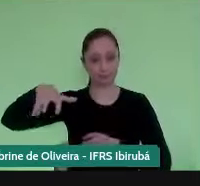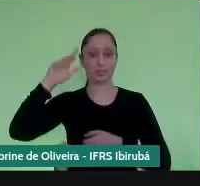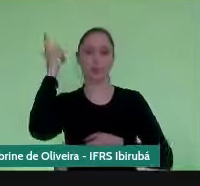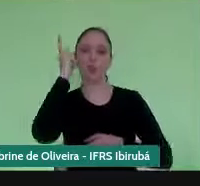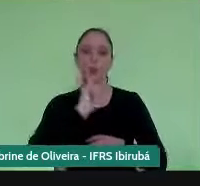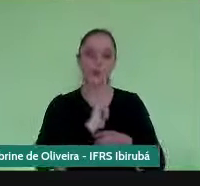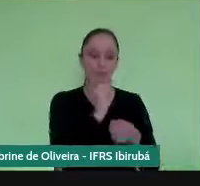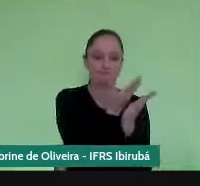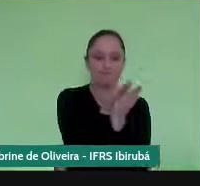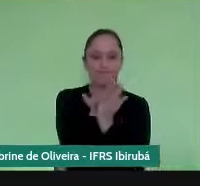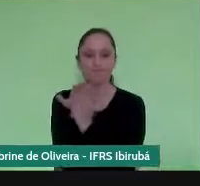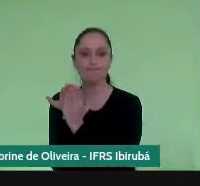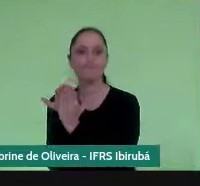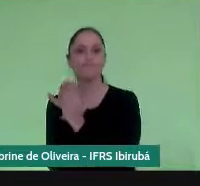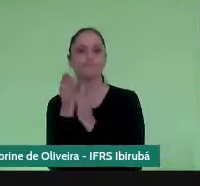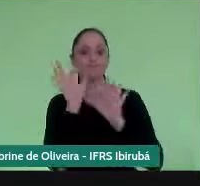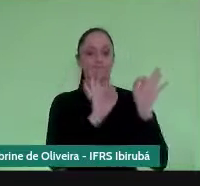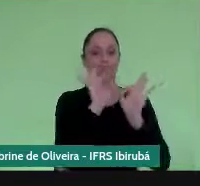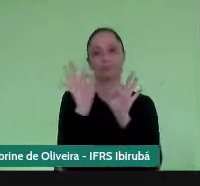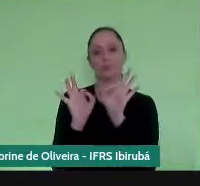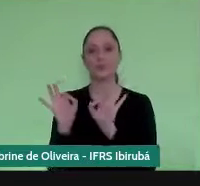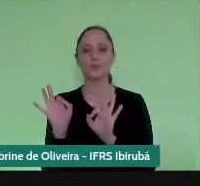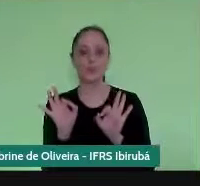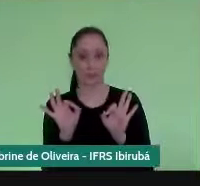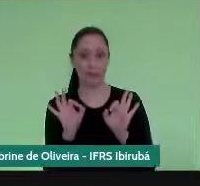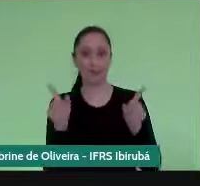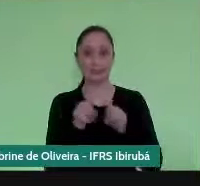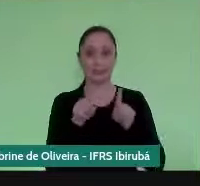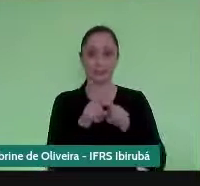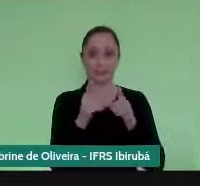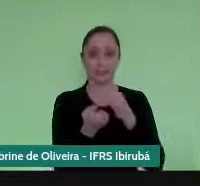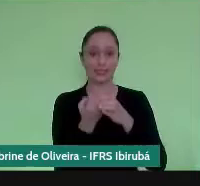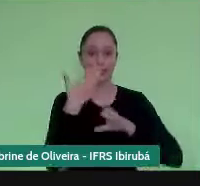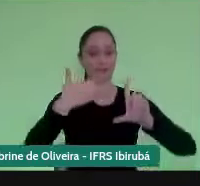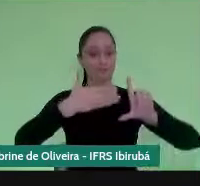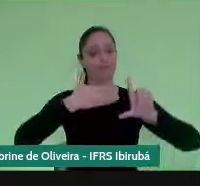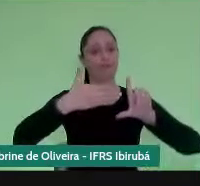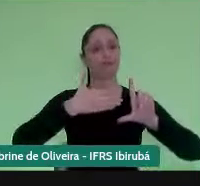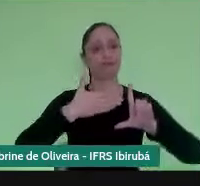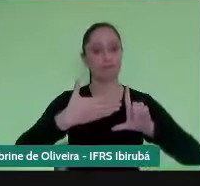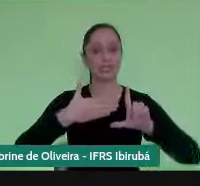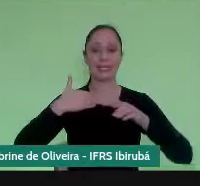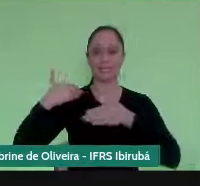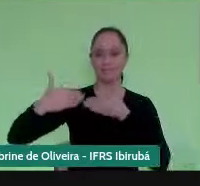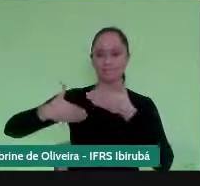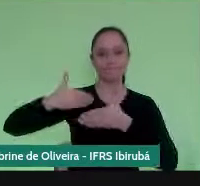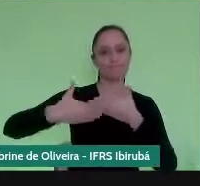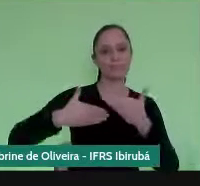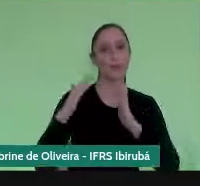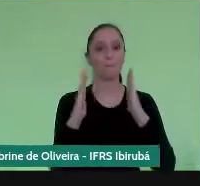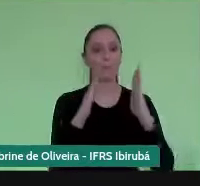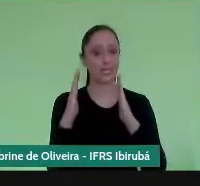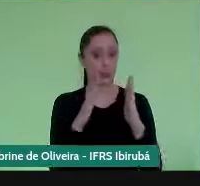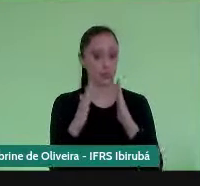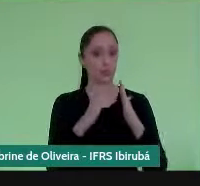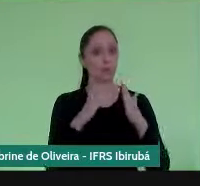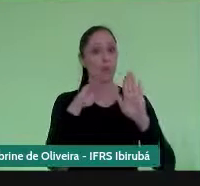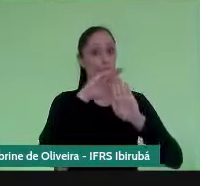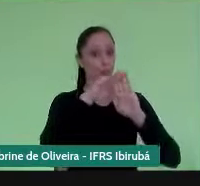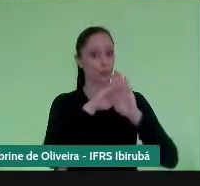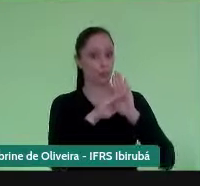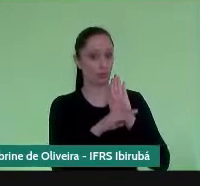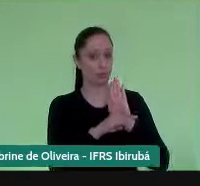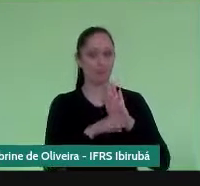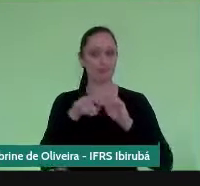ambientes virtuais e objetos de aprendizagem de forma compartilhada durante as etapas do programa. Essa ideia de compartilhar, ela tem